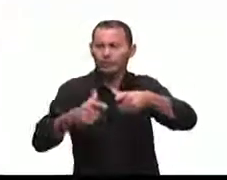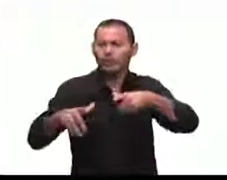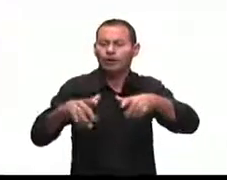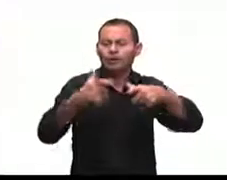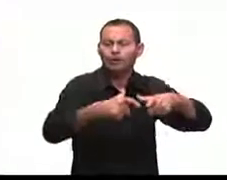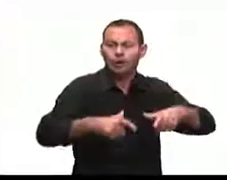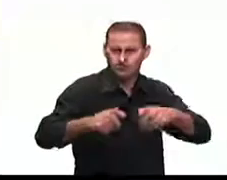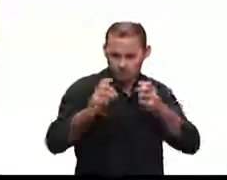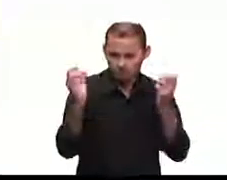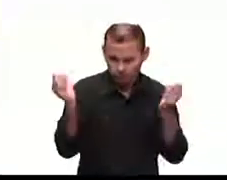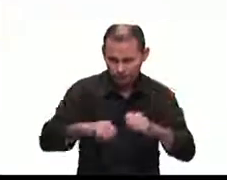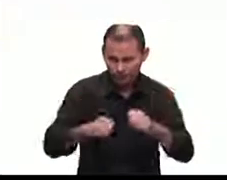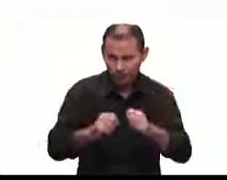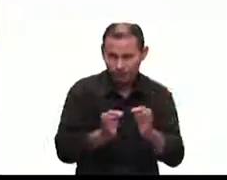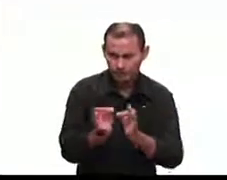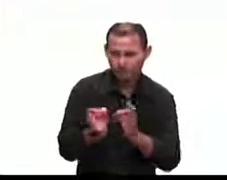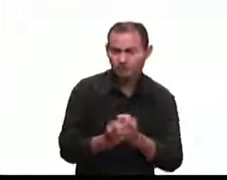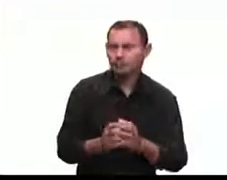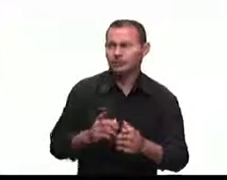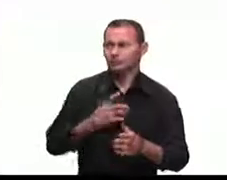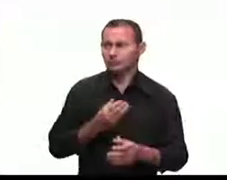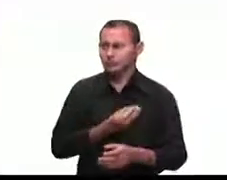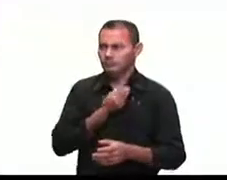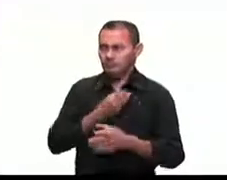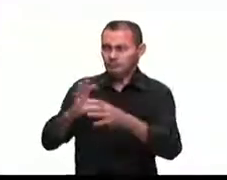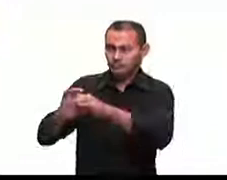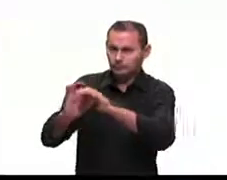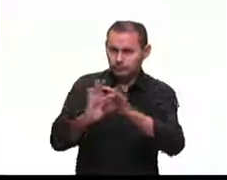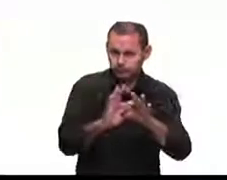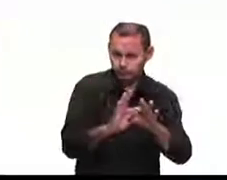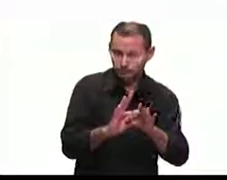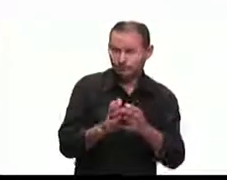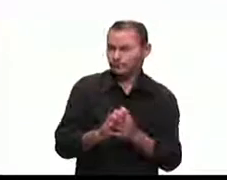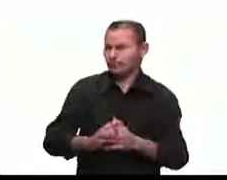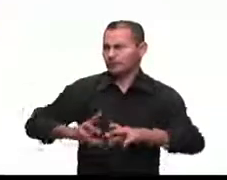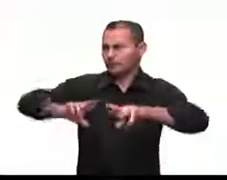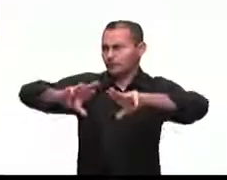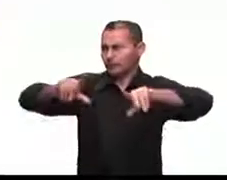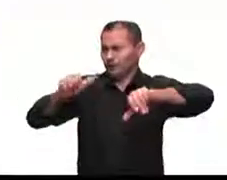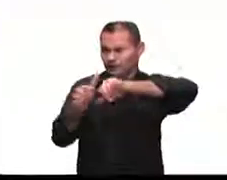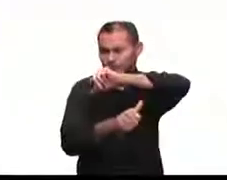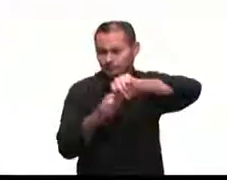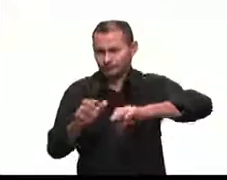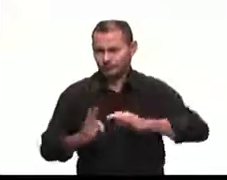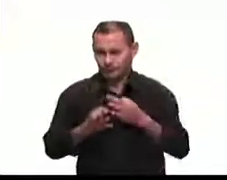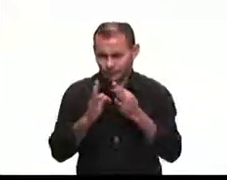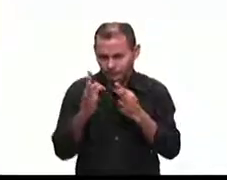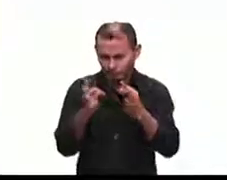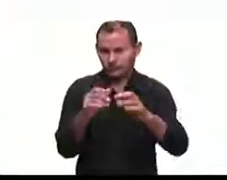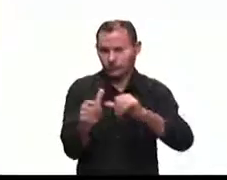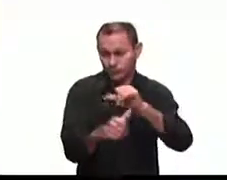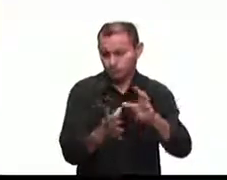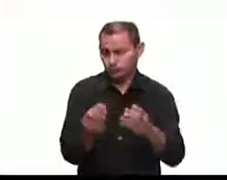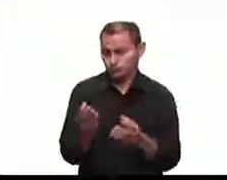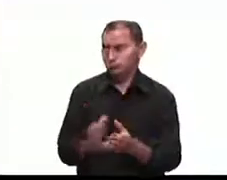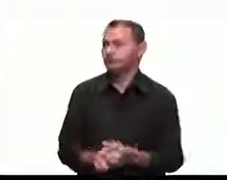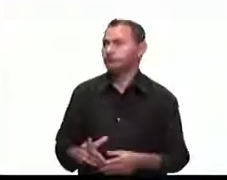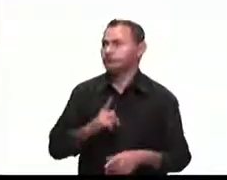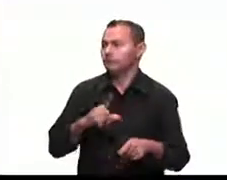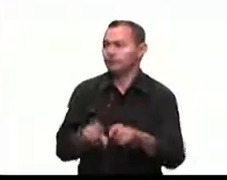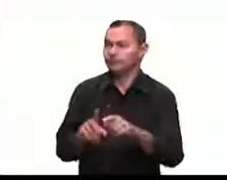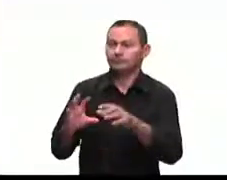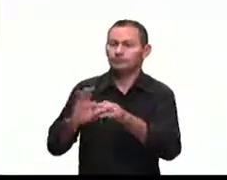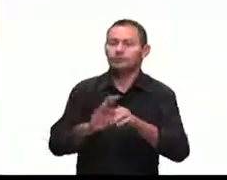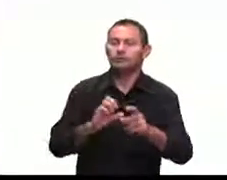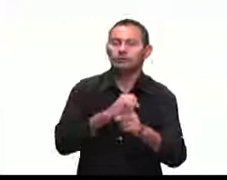Né? Então, vivemos aí um contexto com várias inovações tecnológicas, existe aí o